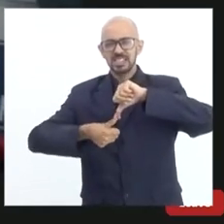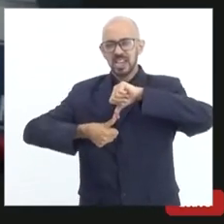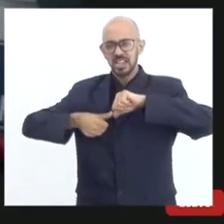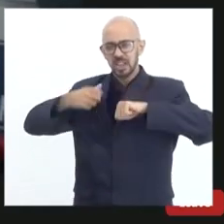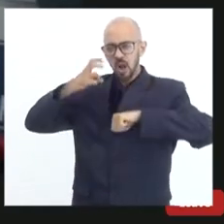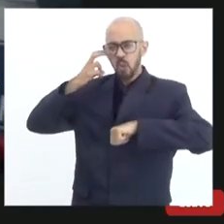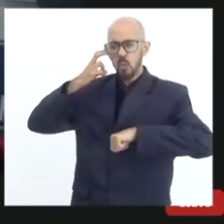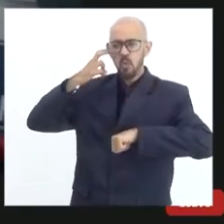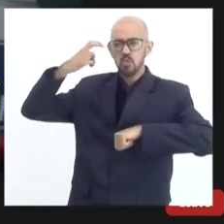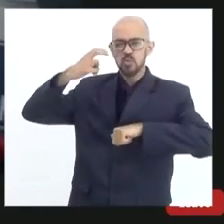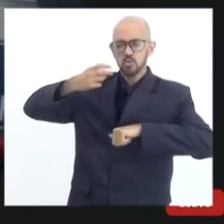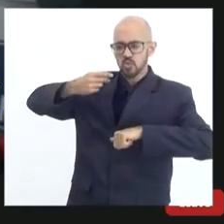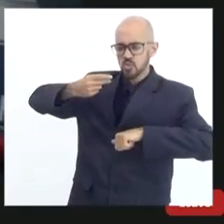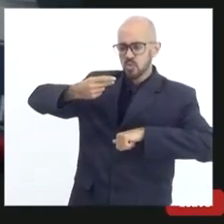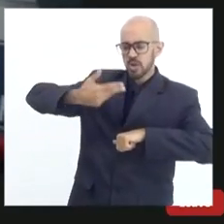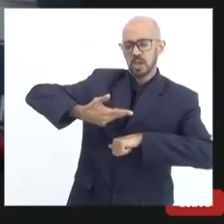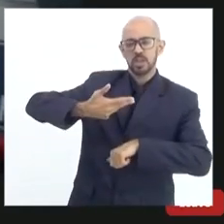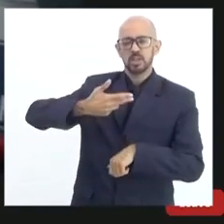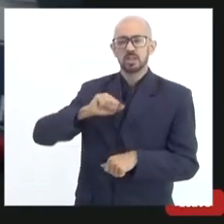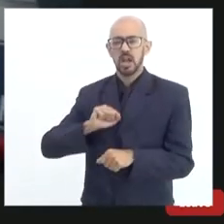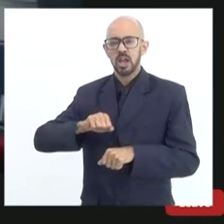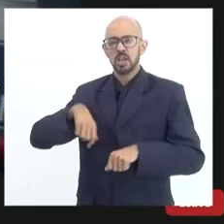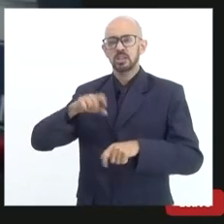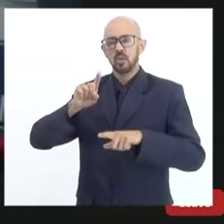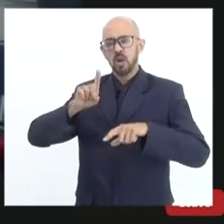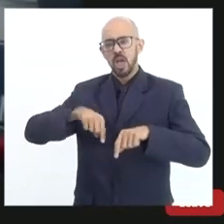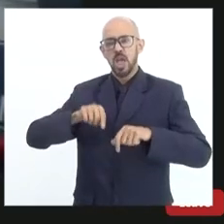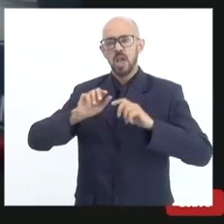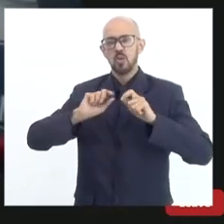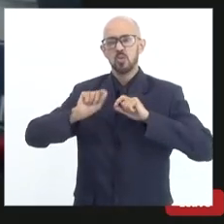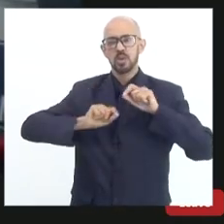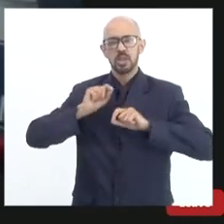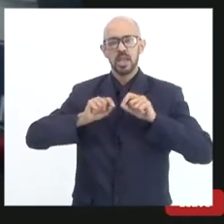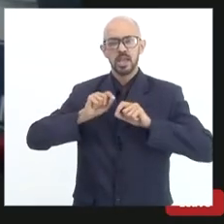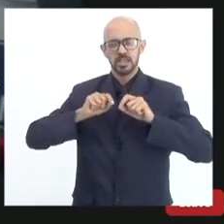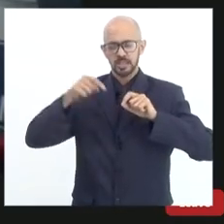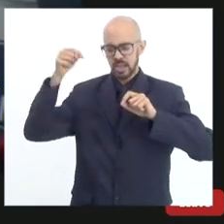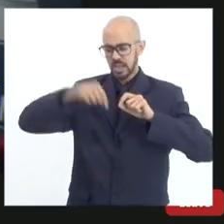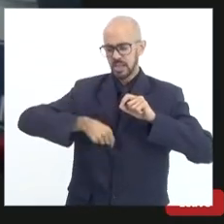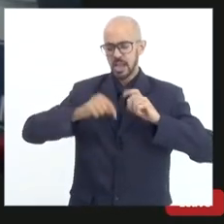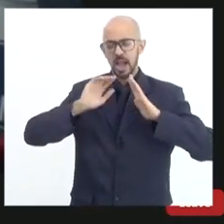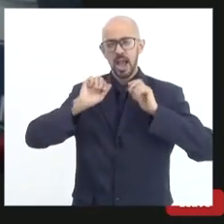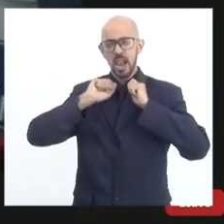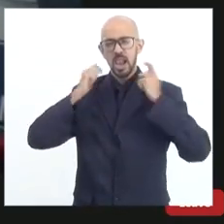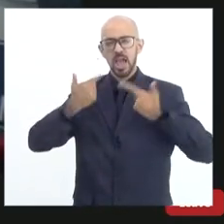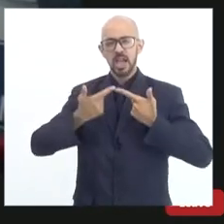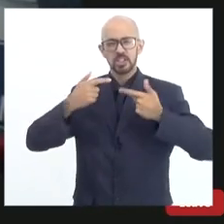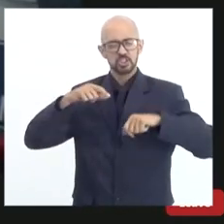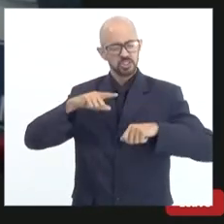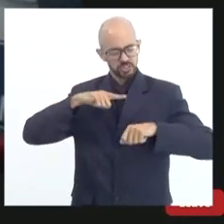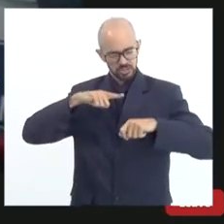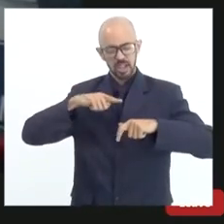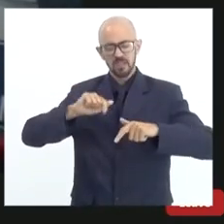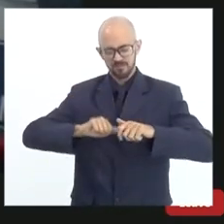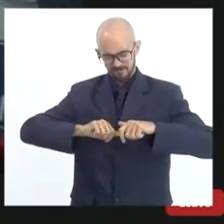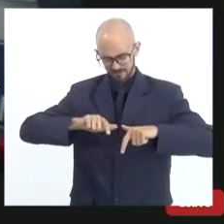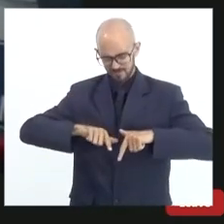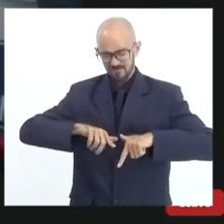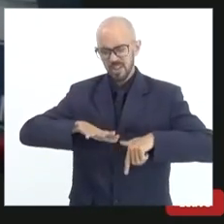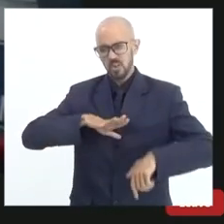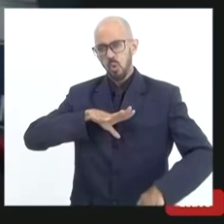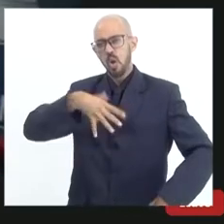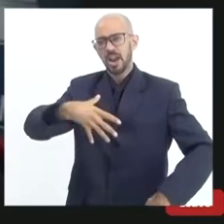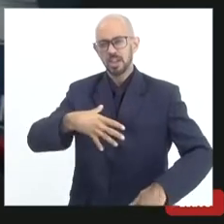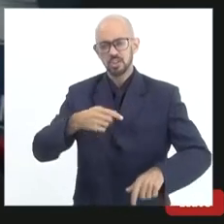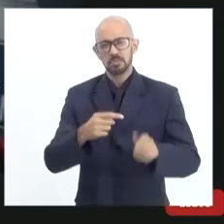Então, nesse sentido, eu acho que essa casa tem ousado trazer esses temas de maneira mais concreta. Então, essa CPI